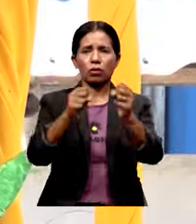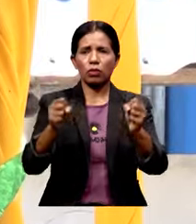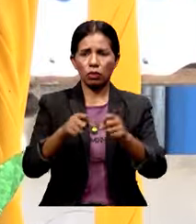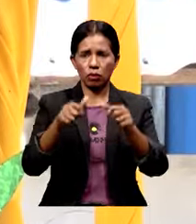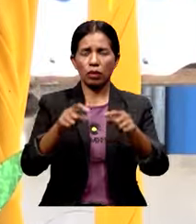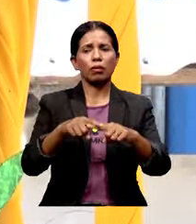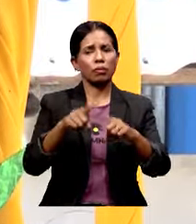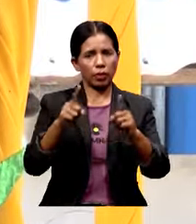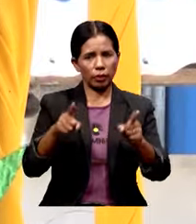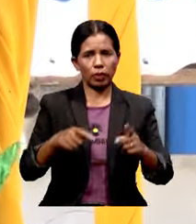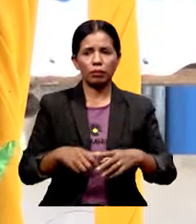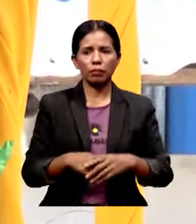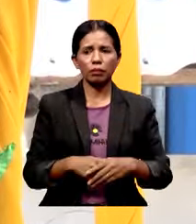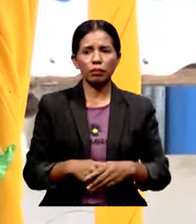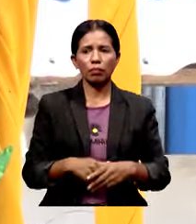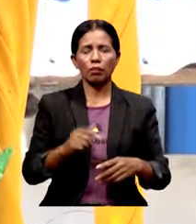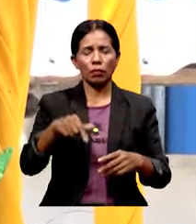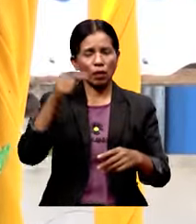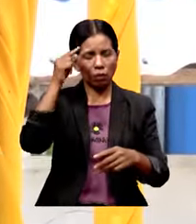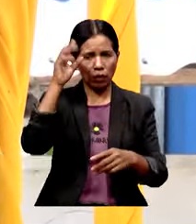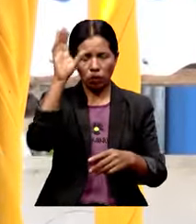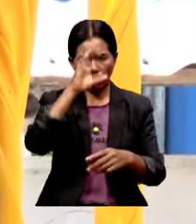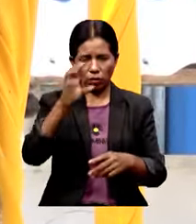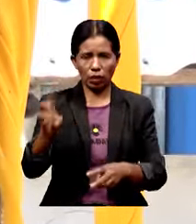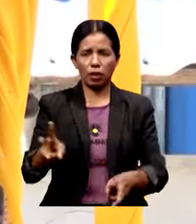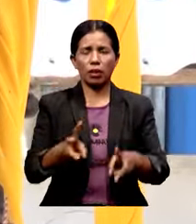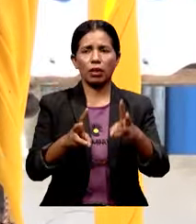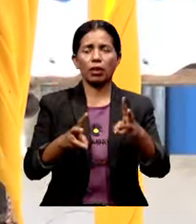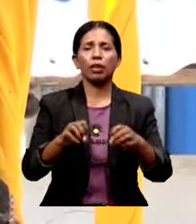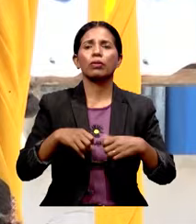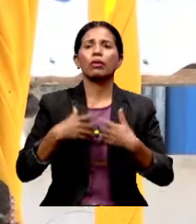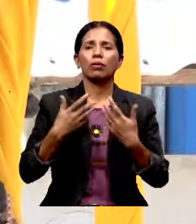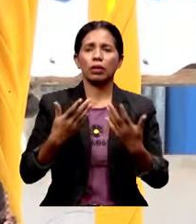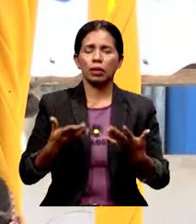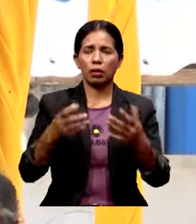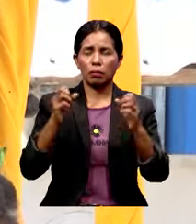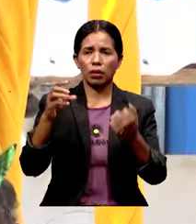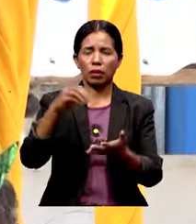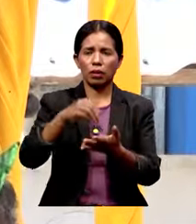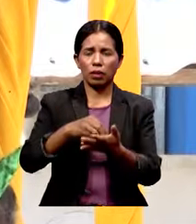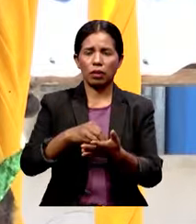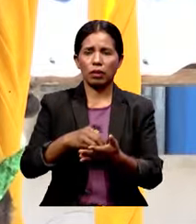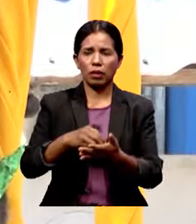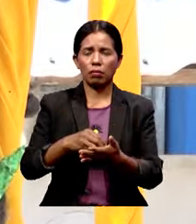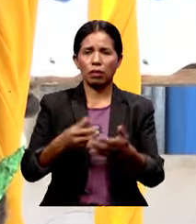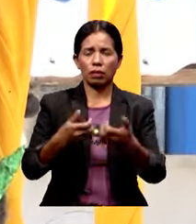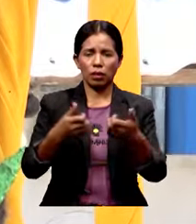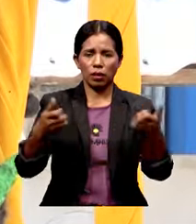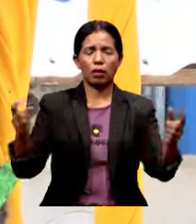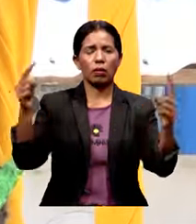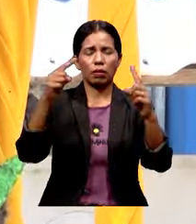mebe governo buka dalamos atau insa bele kria espaço da ketak